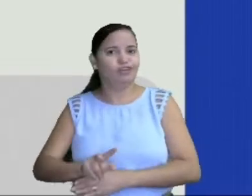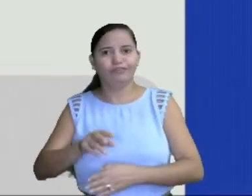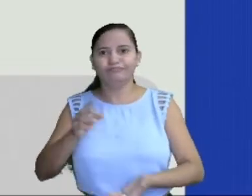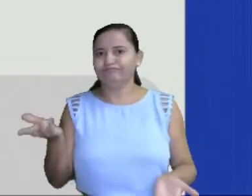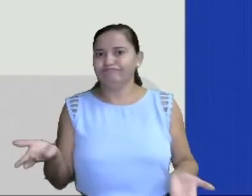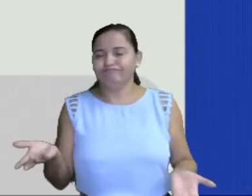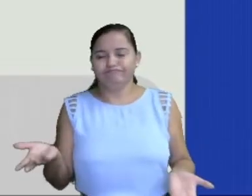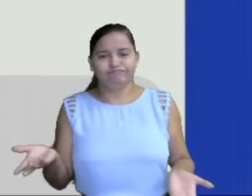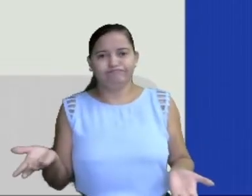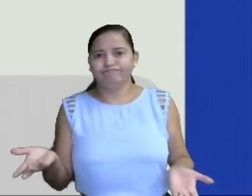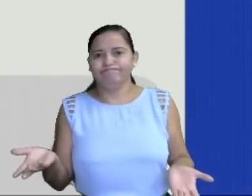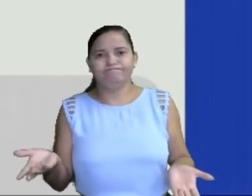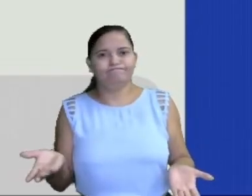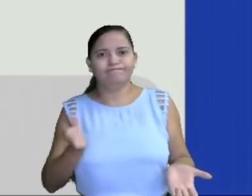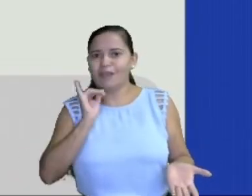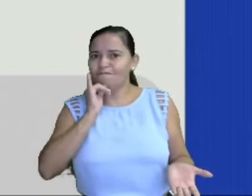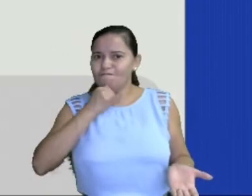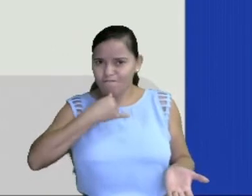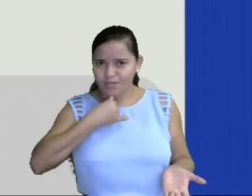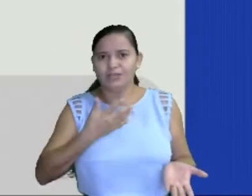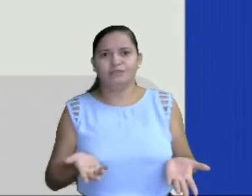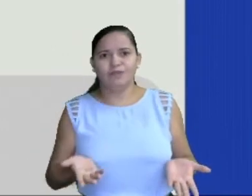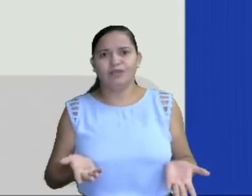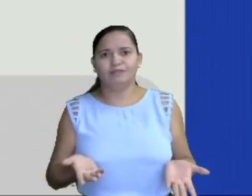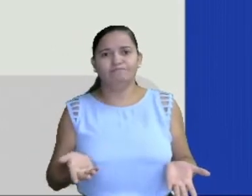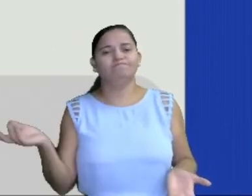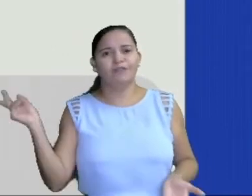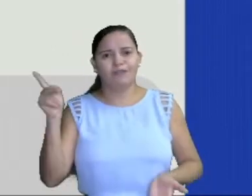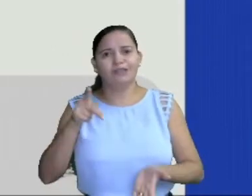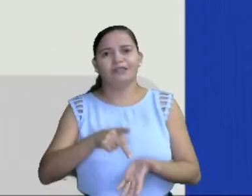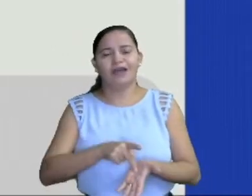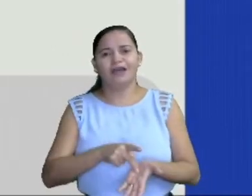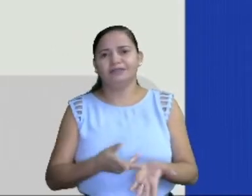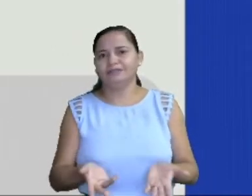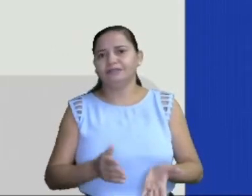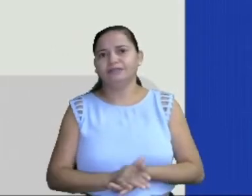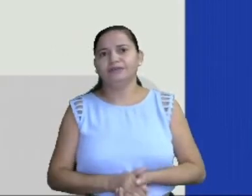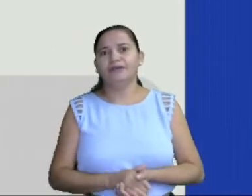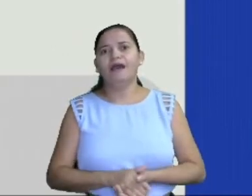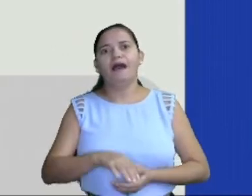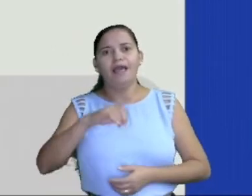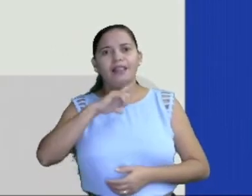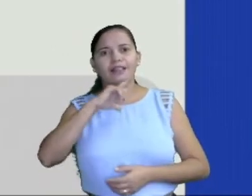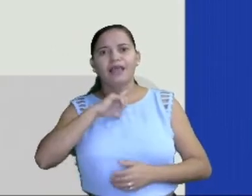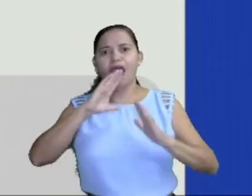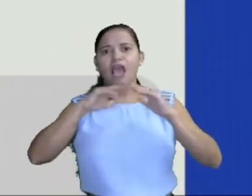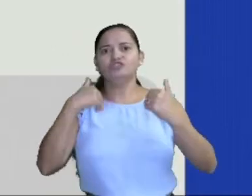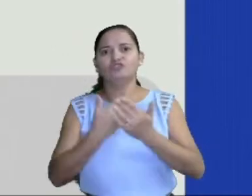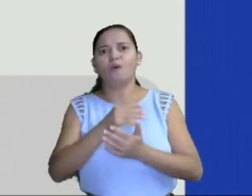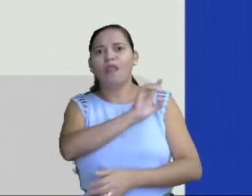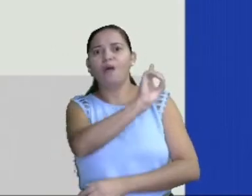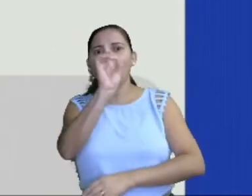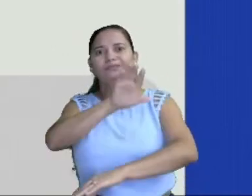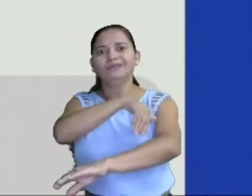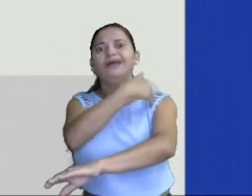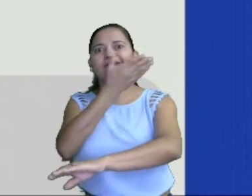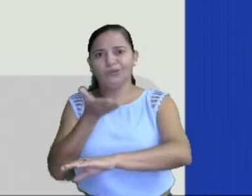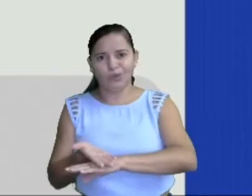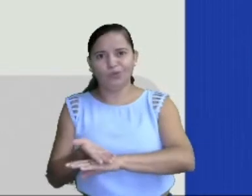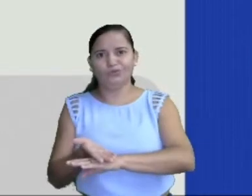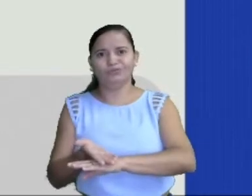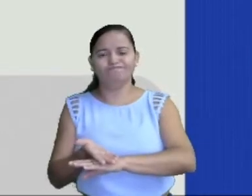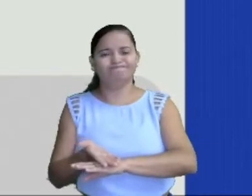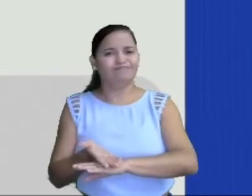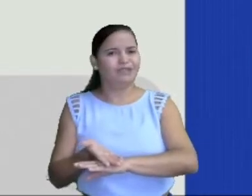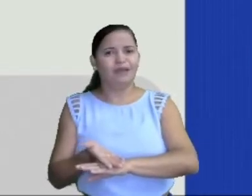de vândalos. Infelizmente, é isso que está acontecendo. O período integral normalmente começa em março. Eu estou fazendo de tudo para deixar tudo